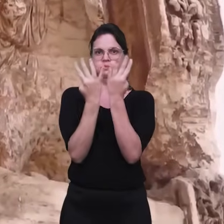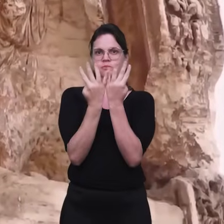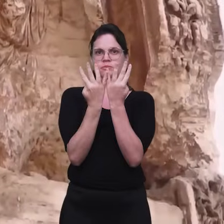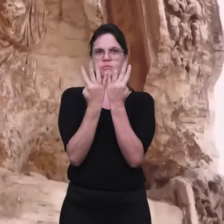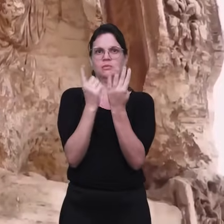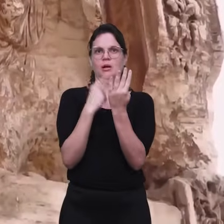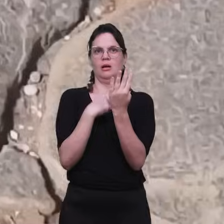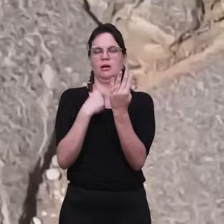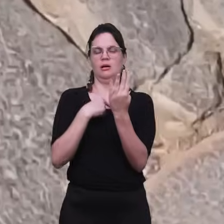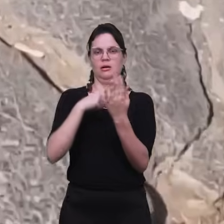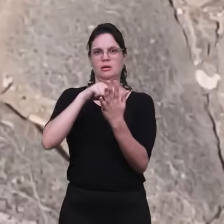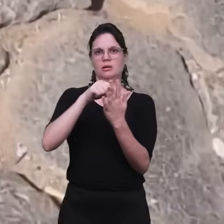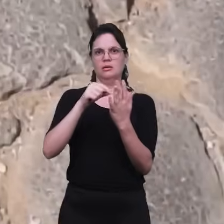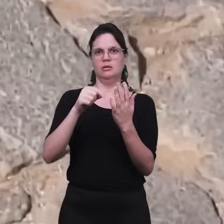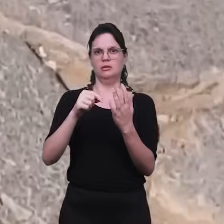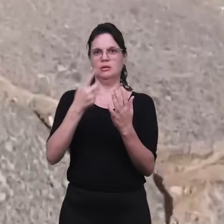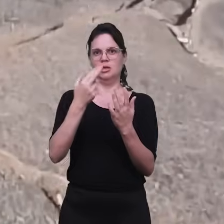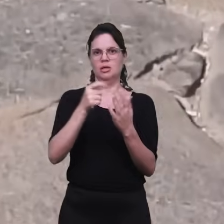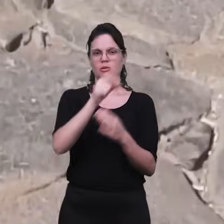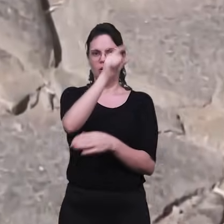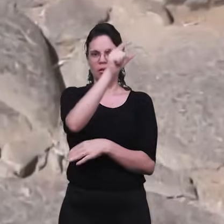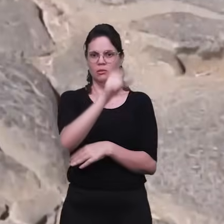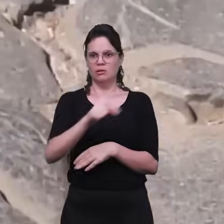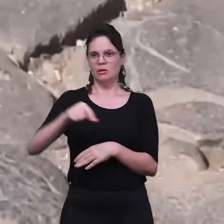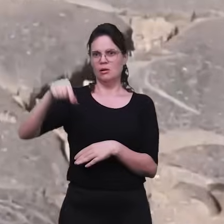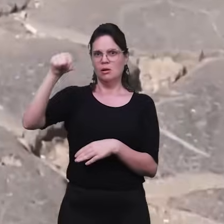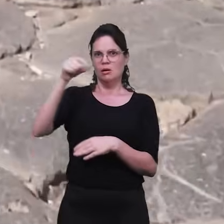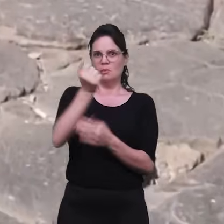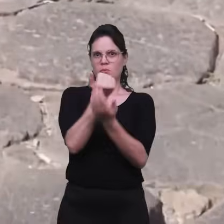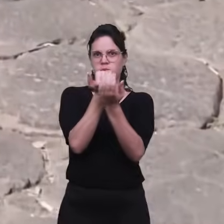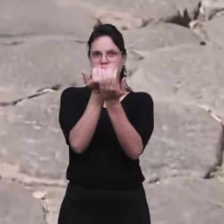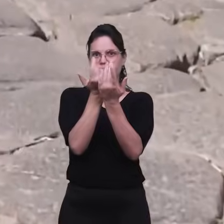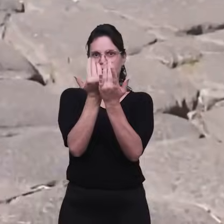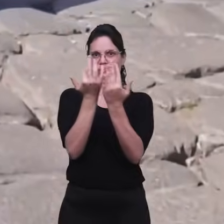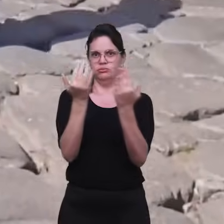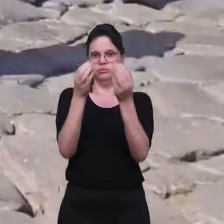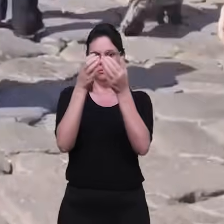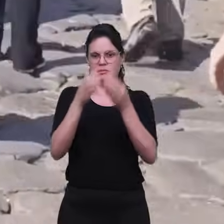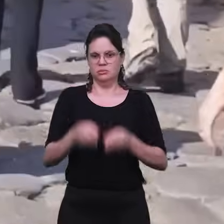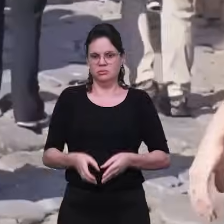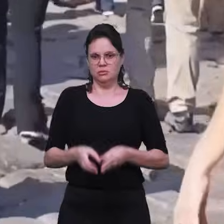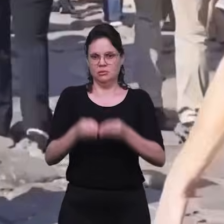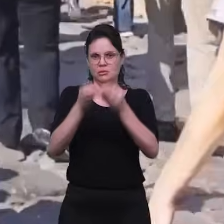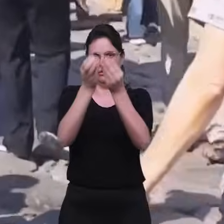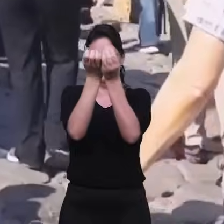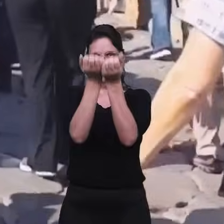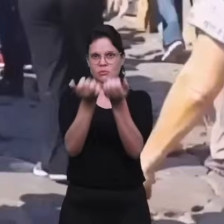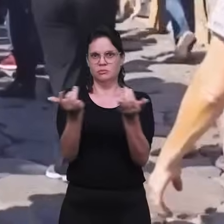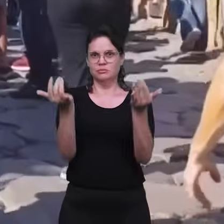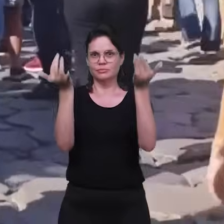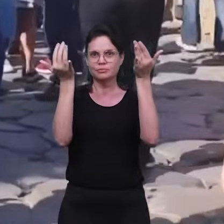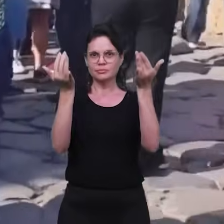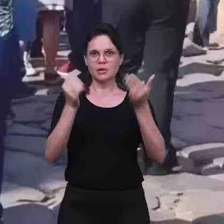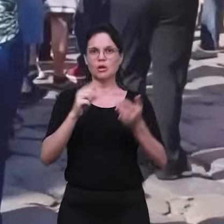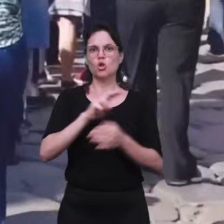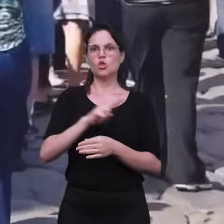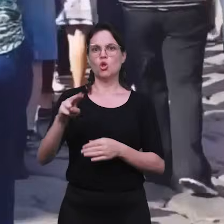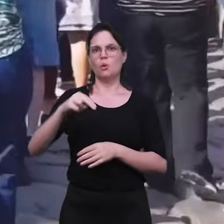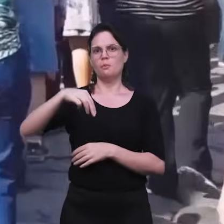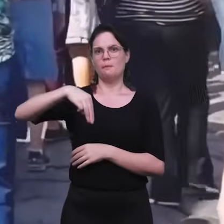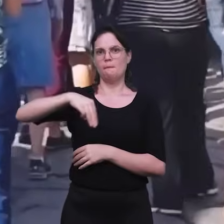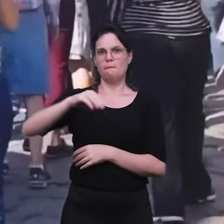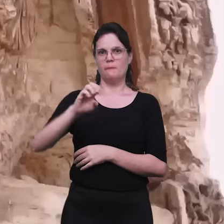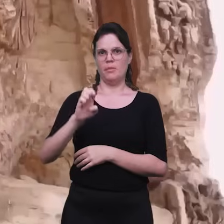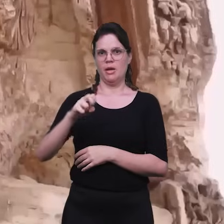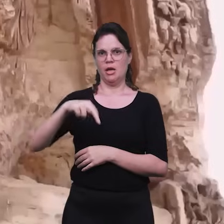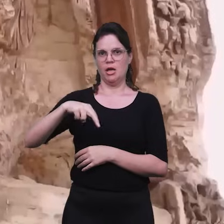essa escultura que está até hoje lá no Arco de Tito. Quem vai lá em Roma, no Monte Palatino, ao lado do Fórum Romano, nessa